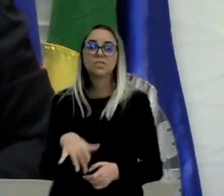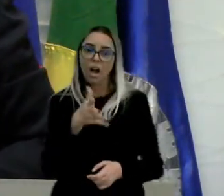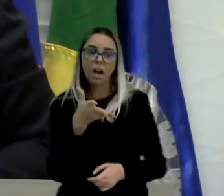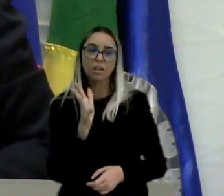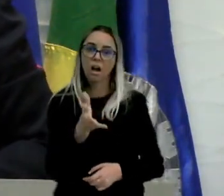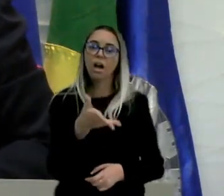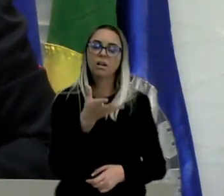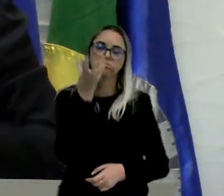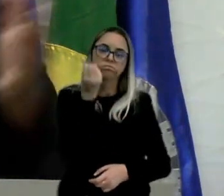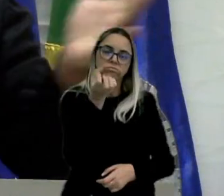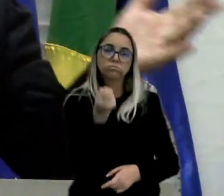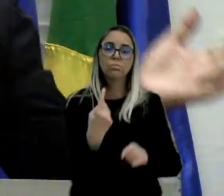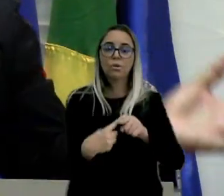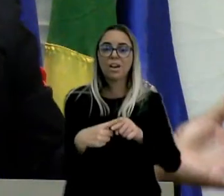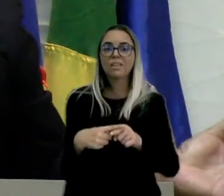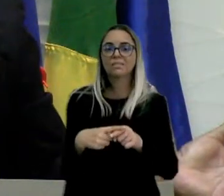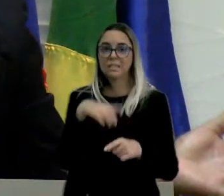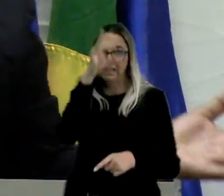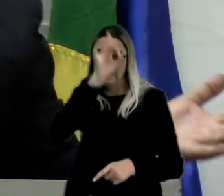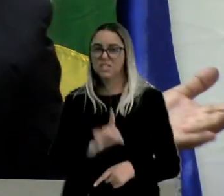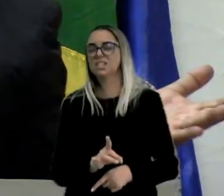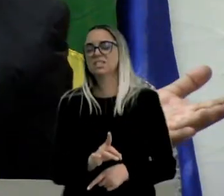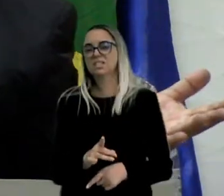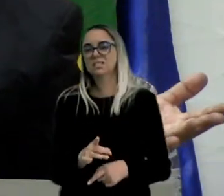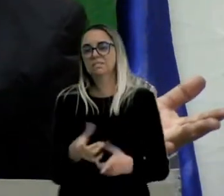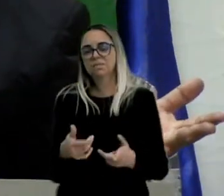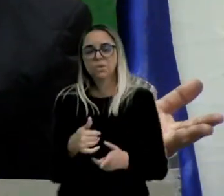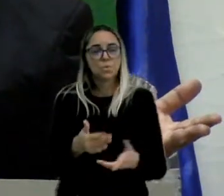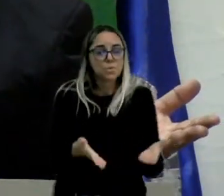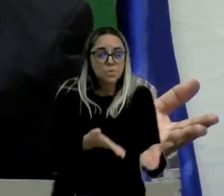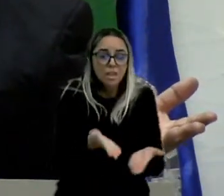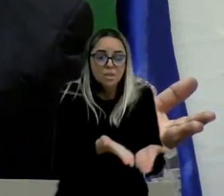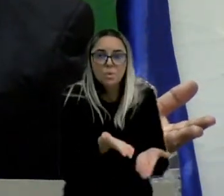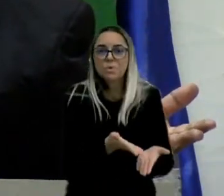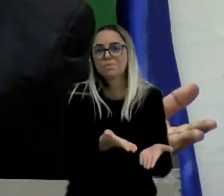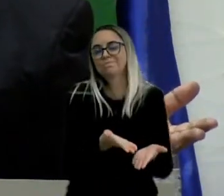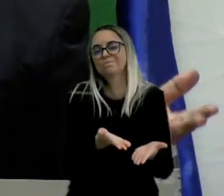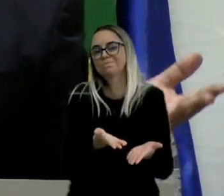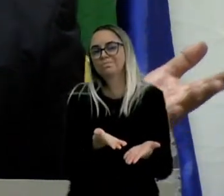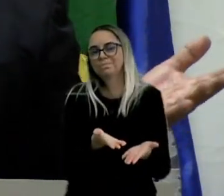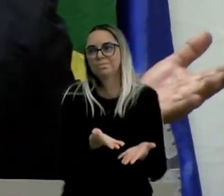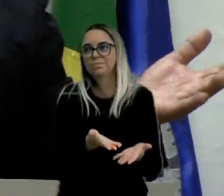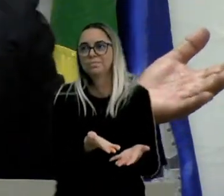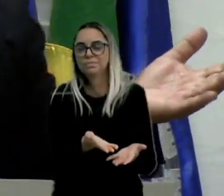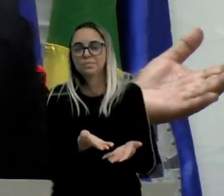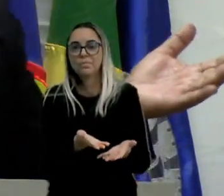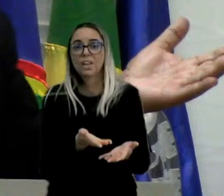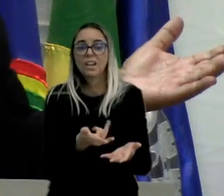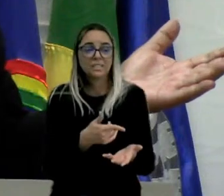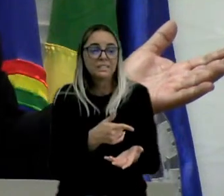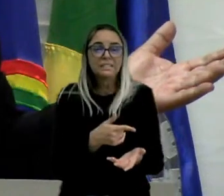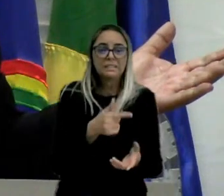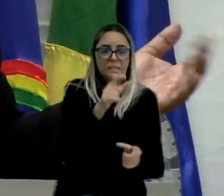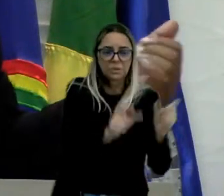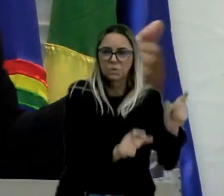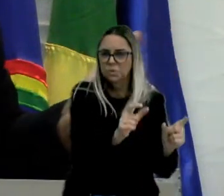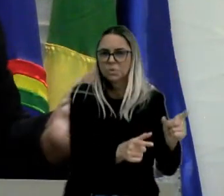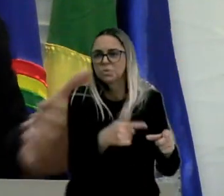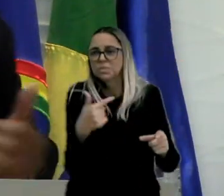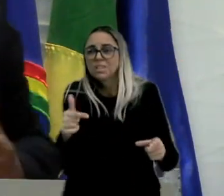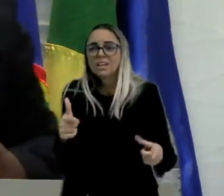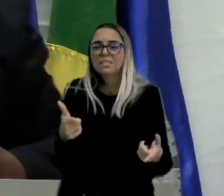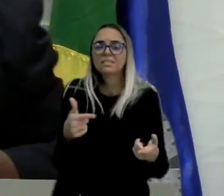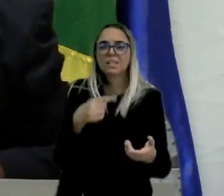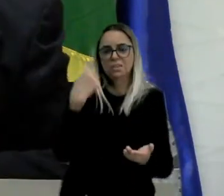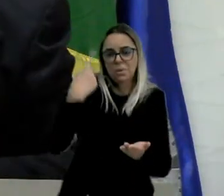necessidades especiais não tá indo pra escola porque não tem cuidador O que é que se alega que não tem como contratar agora